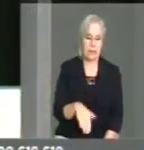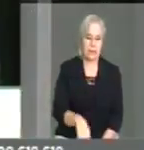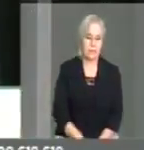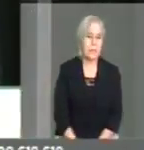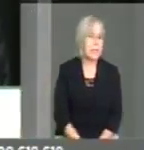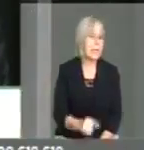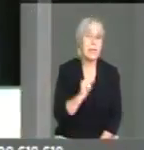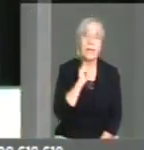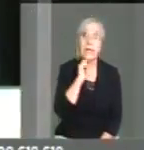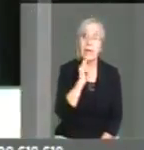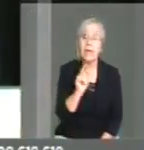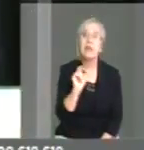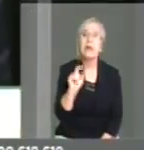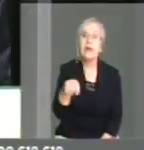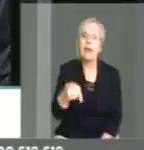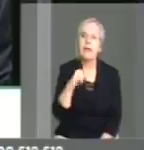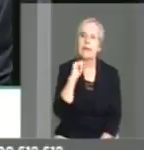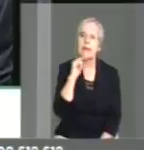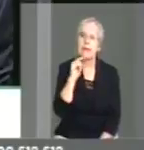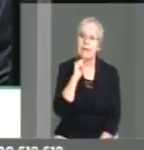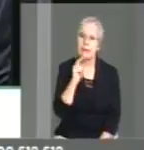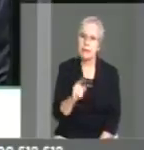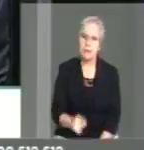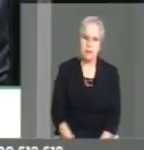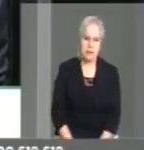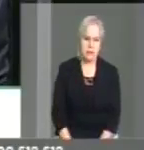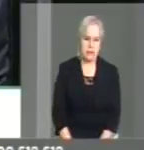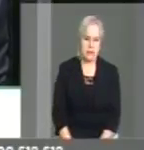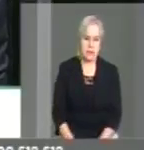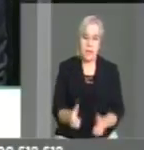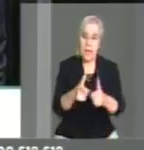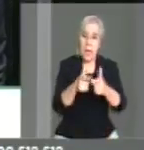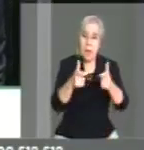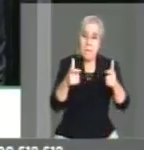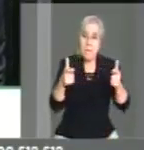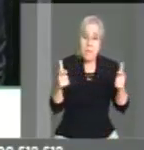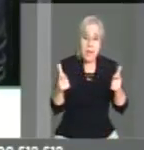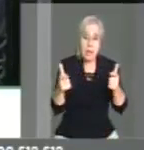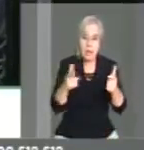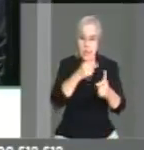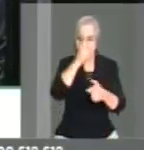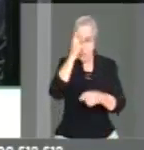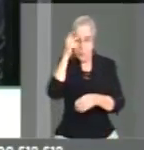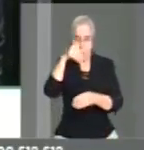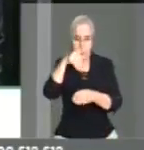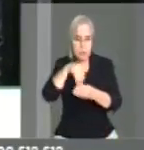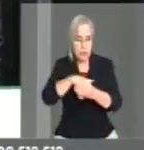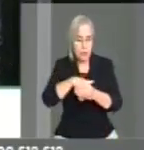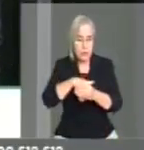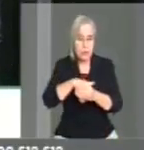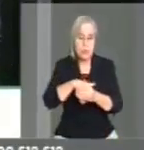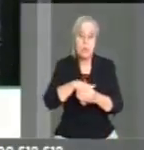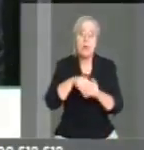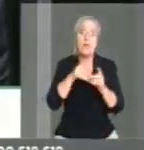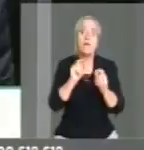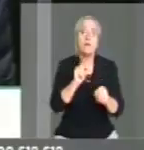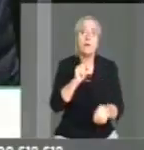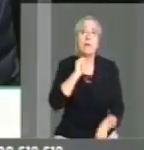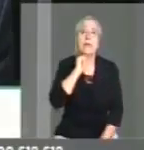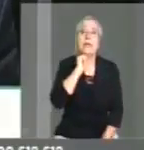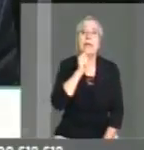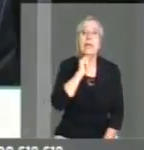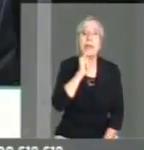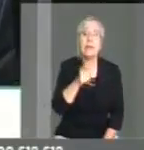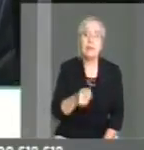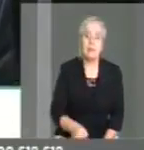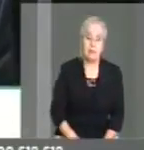Heráclito Forte. Sabe quem é o ninguém? A maioria dos eleitores não votaram em ninguém. Em São Paulo, o ninguém ganhou para o Dória, que ganhou a eleição no primeiro